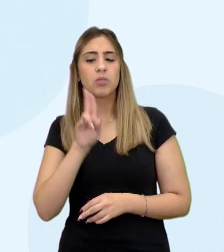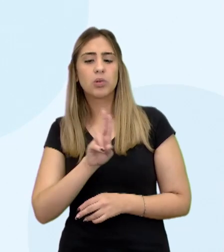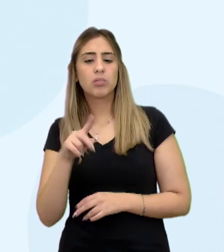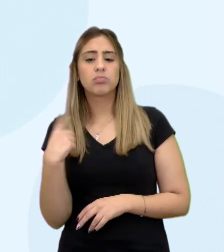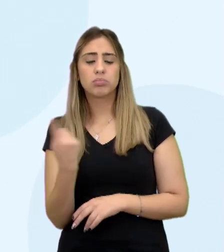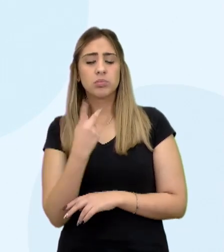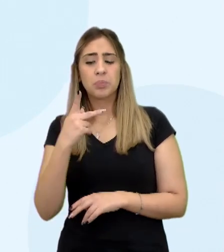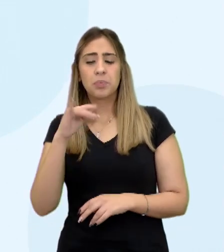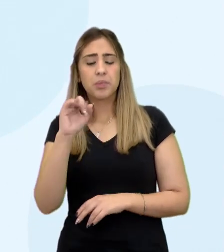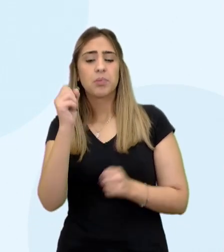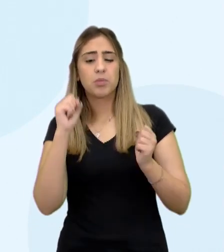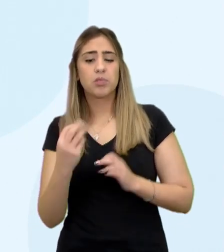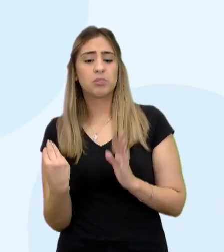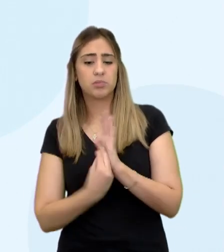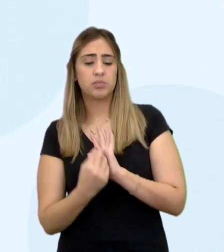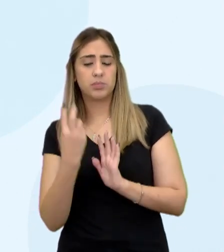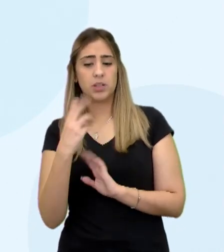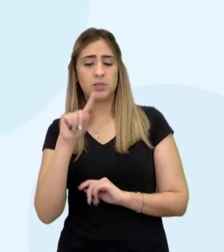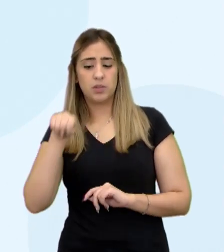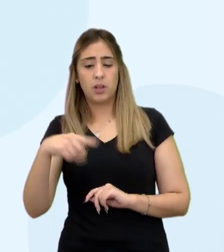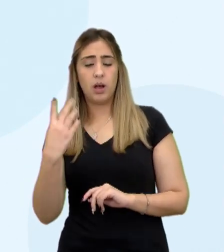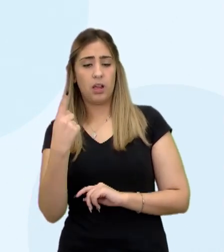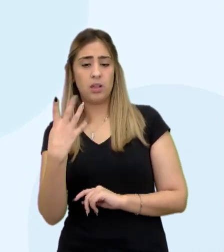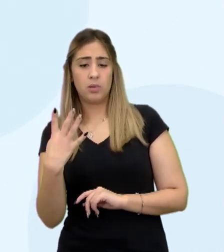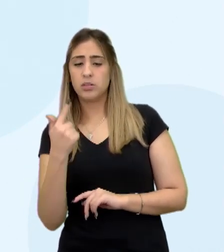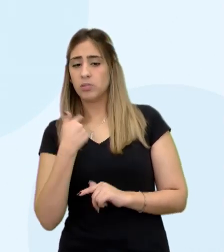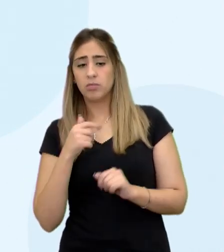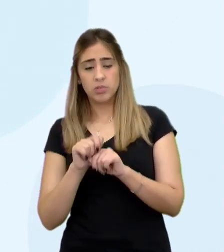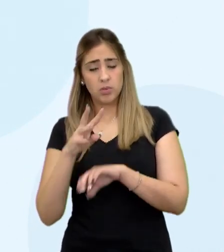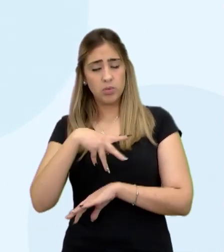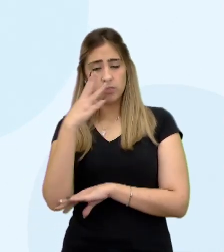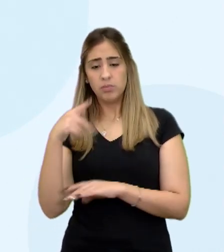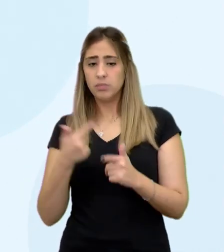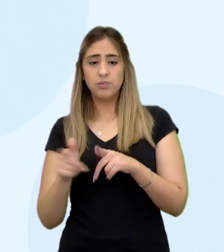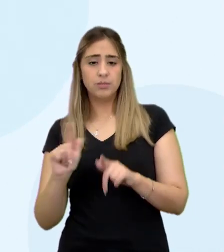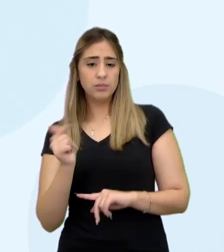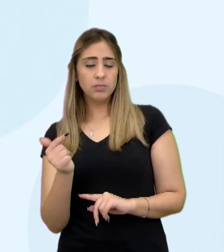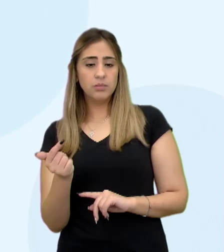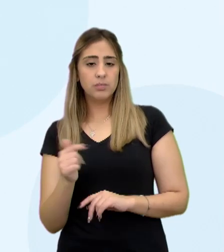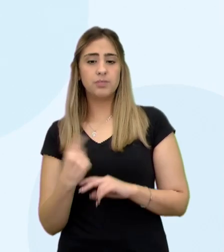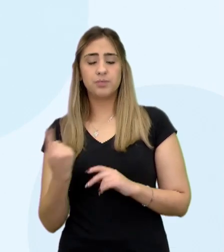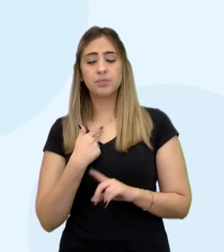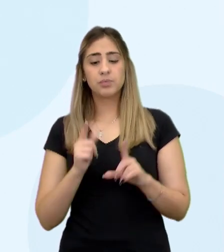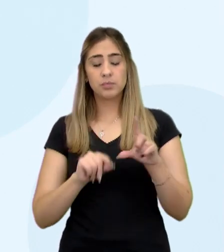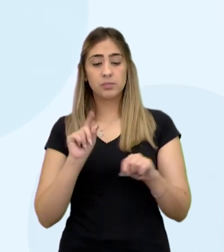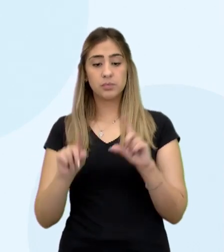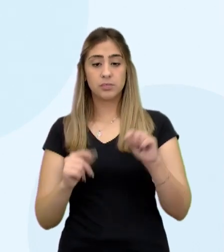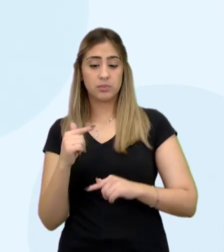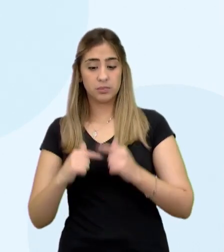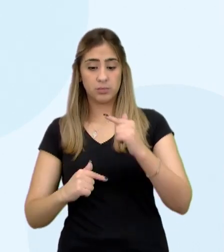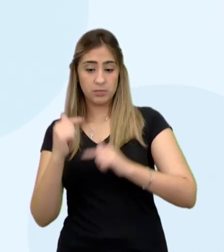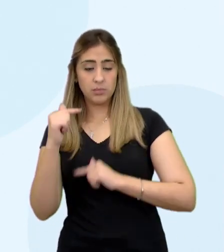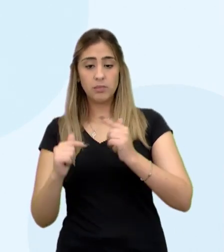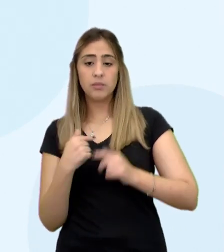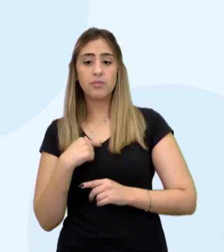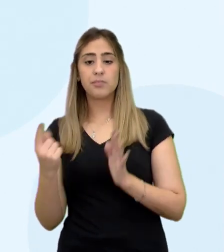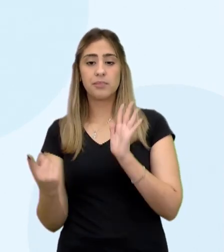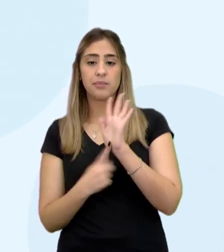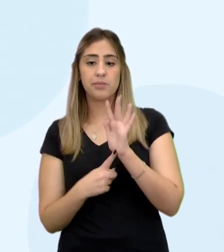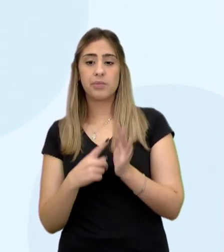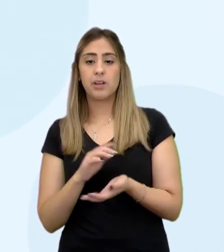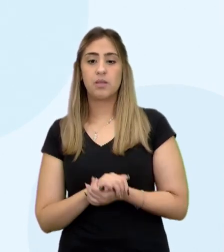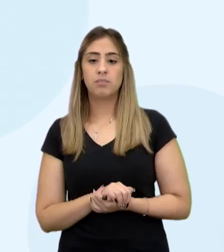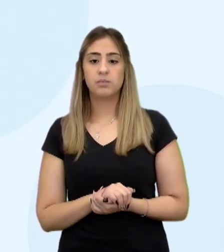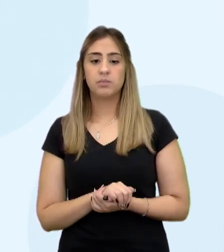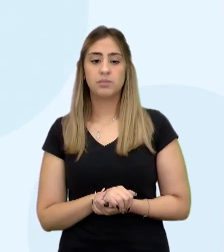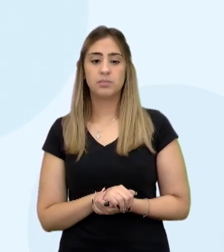π a gente pode pôr que é 3,14 na hora de fazer o gráfico. Não tem problema, mas normalmente a gente escolhe um tamanho para marcar. Porque você pode ver que do 0